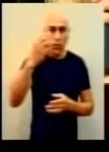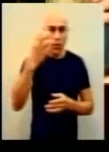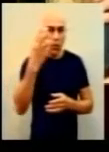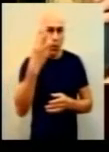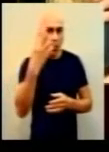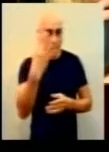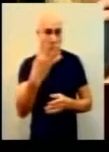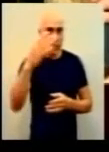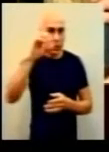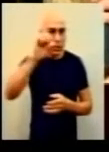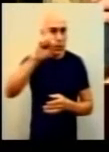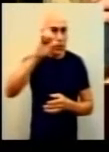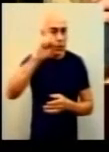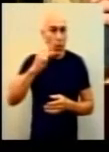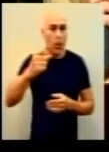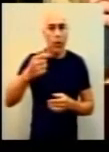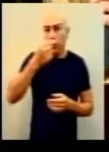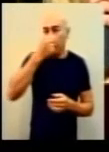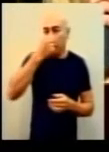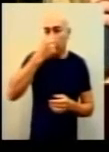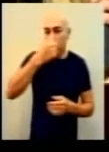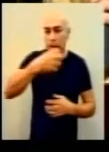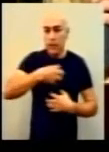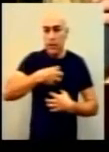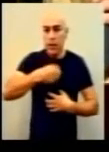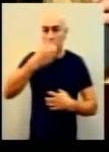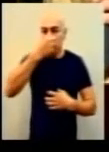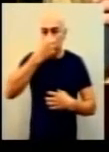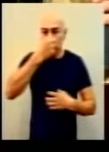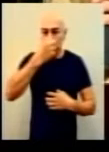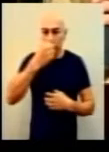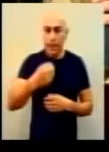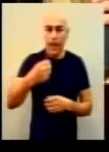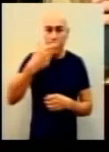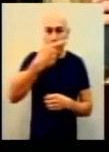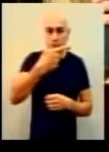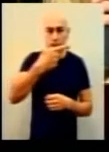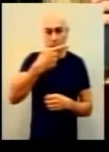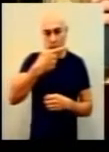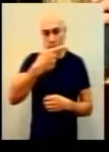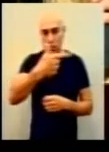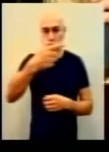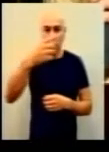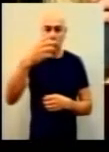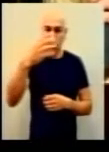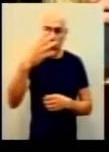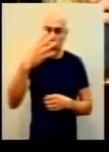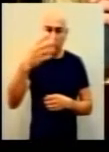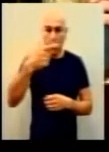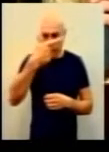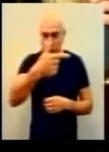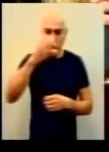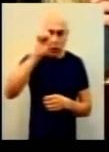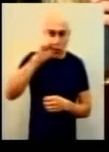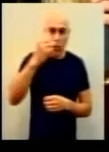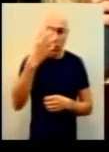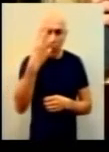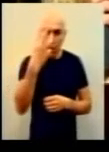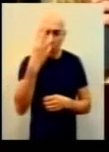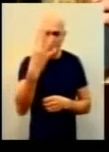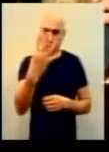38.488 casos de estado gripal notificados. Desses, 28.441 pessoas foram